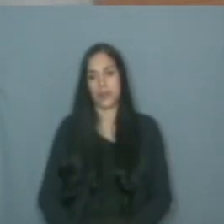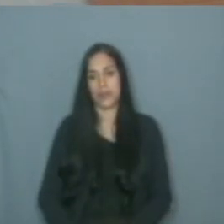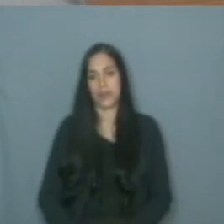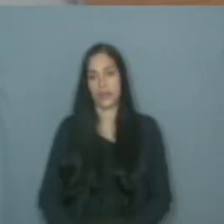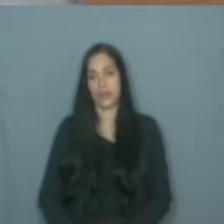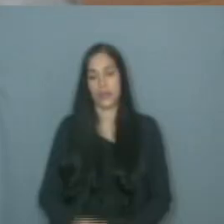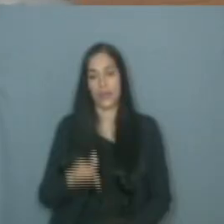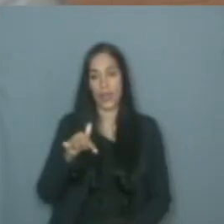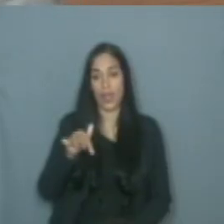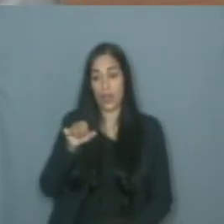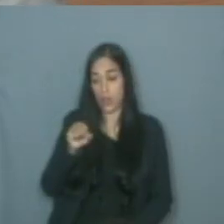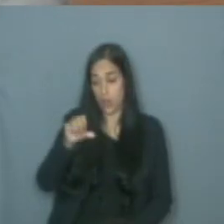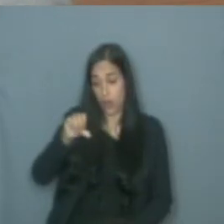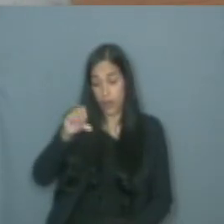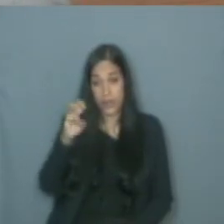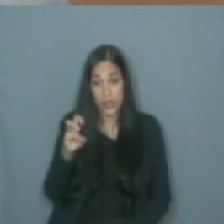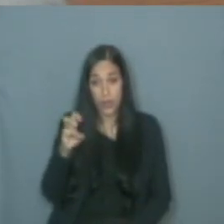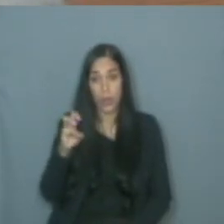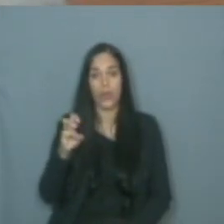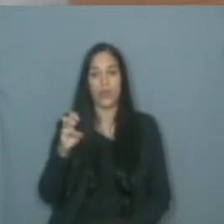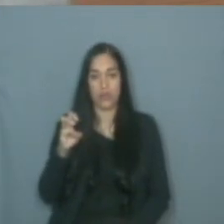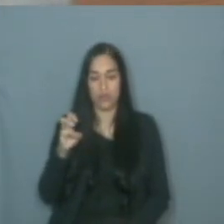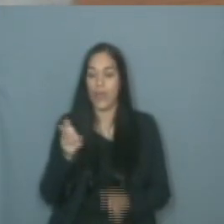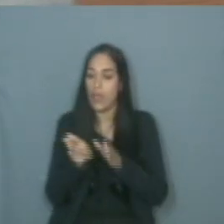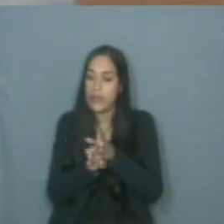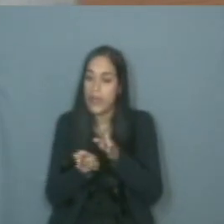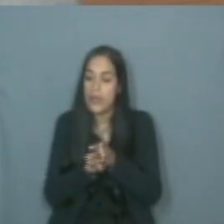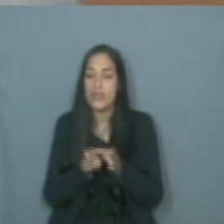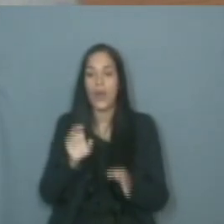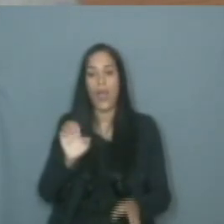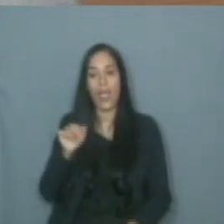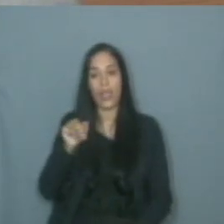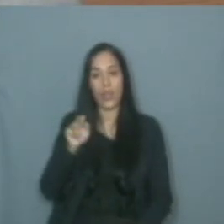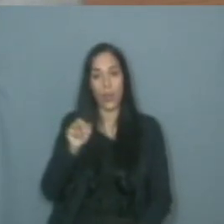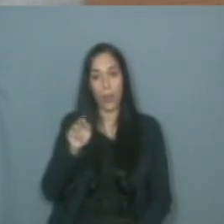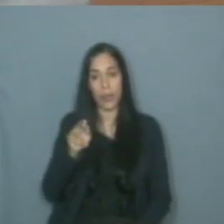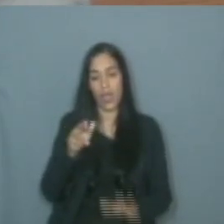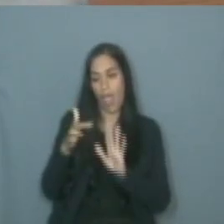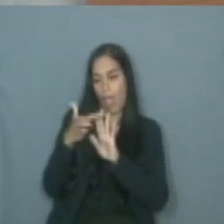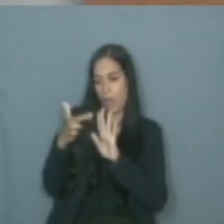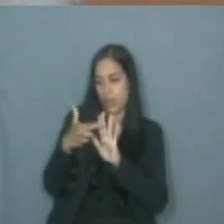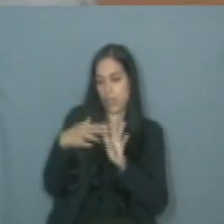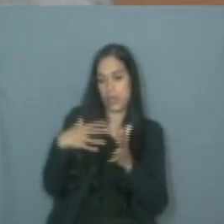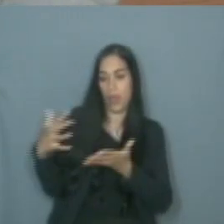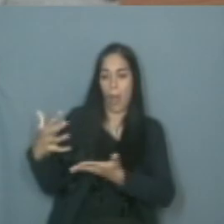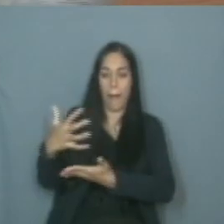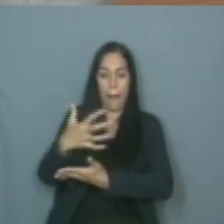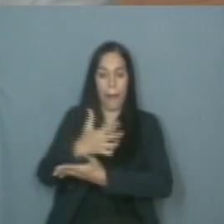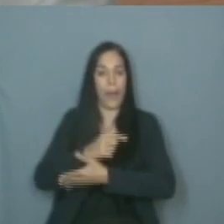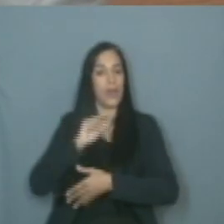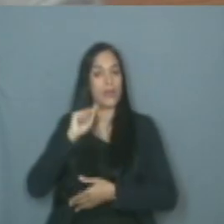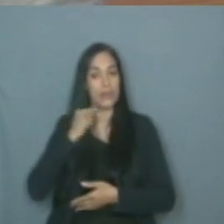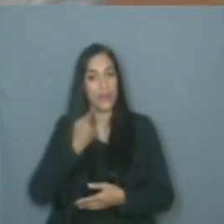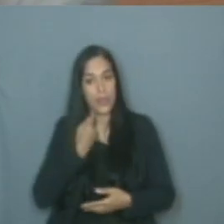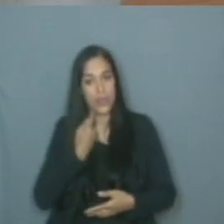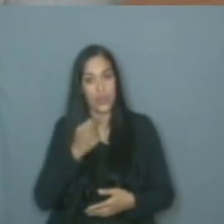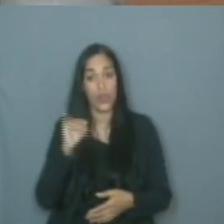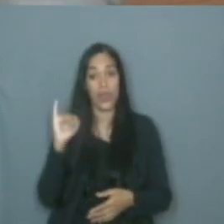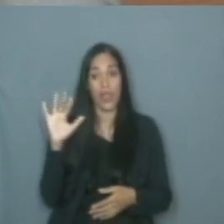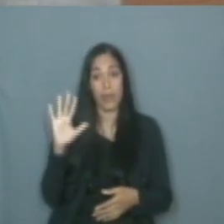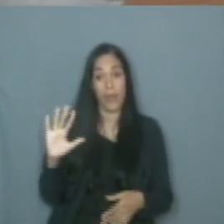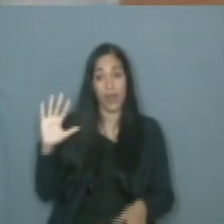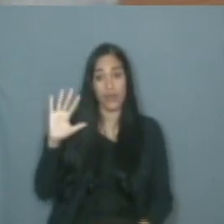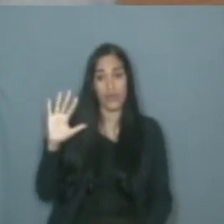No 7895, eu faço uma indicação em LUB para adotar providências contra a regularização da coleta de lixo. E aí a imagem é